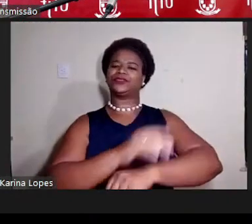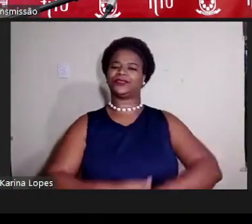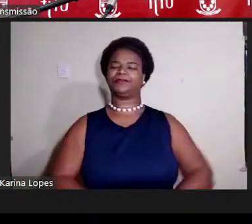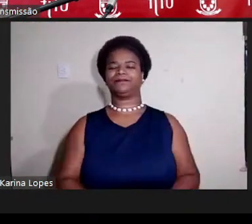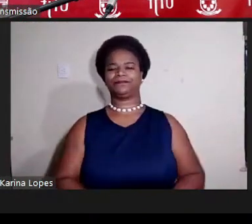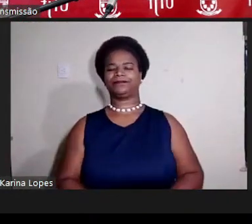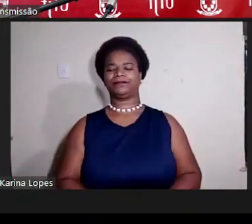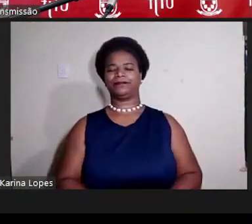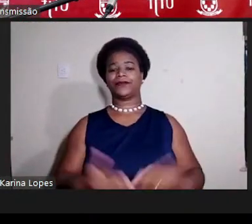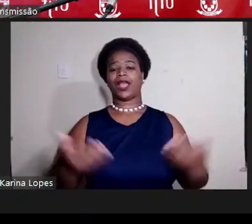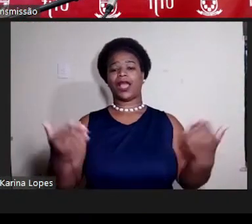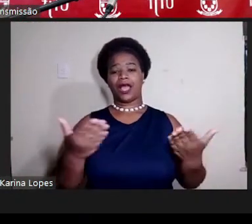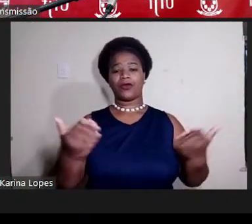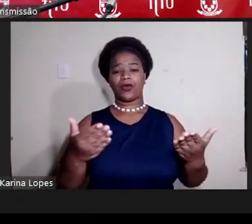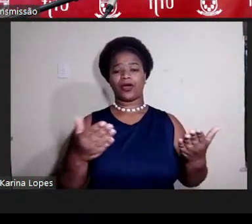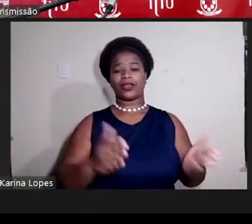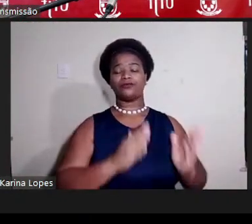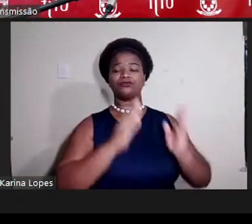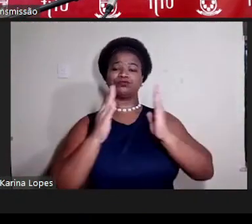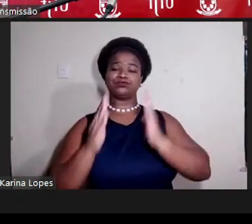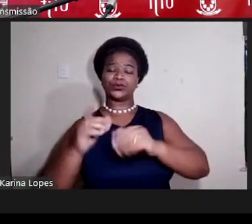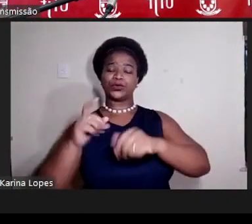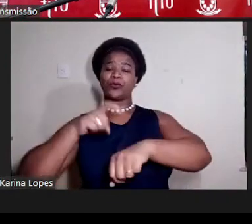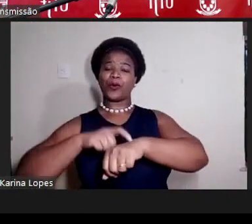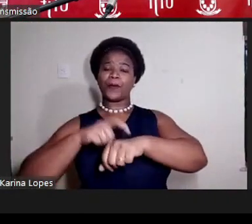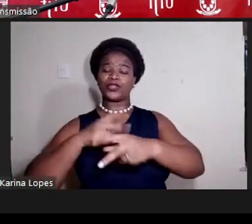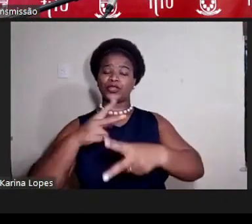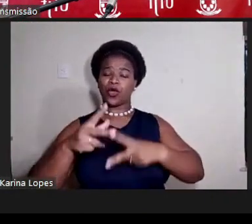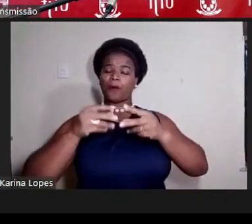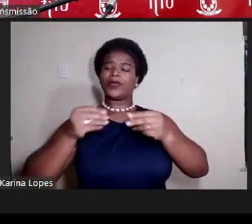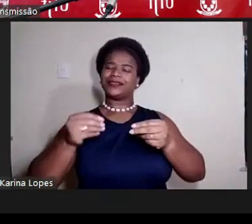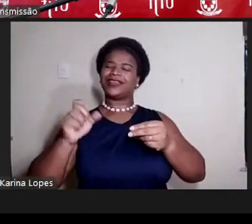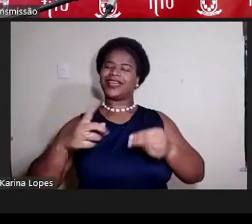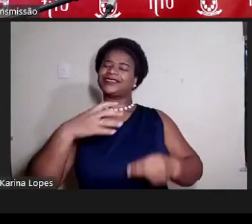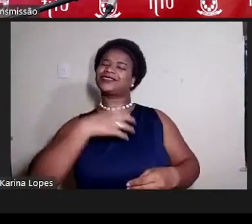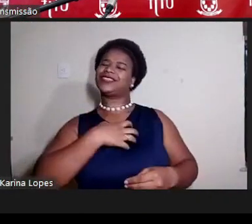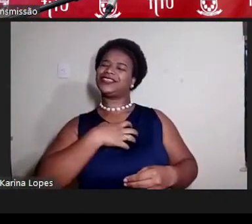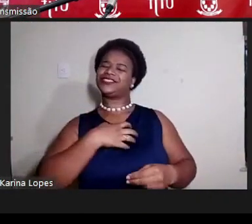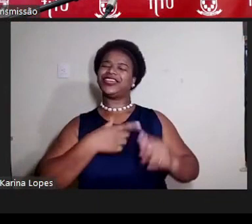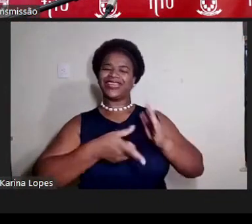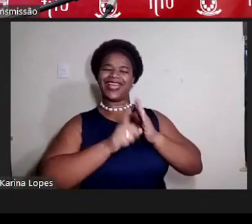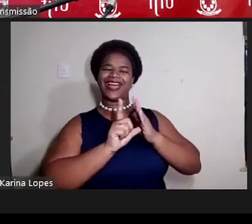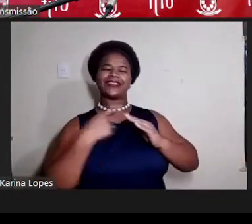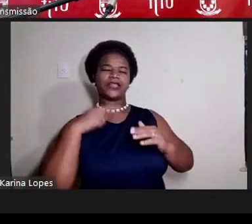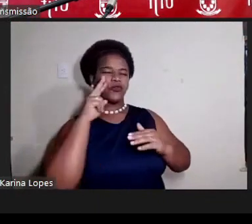outro lado é sentir aquilo que muitas vezes eu vi de perto,